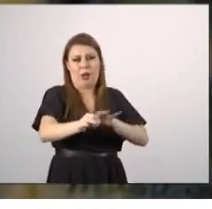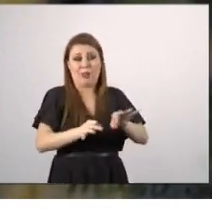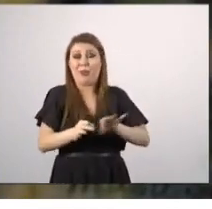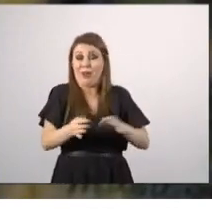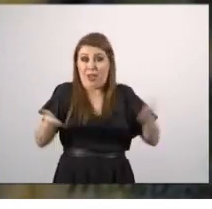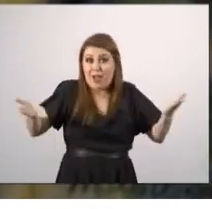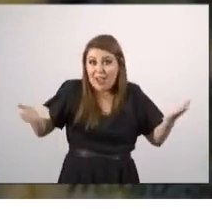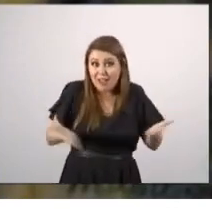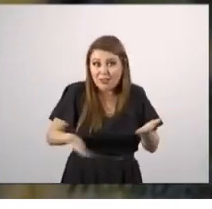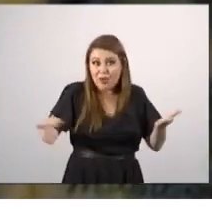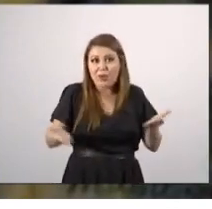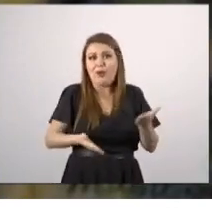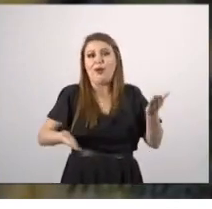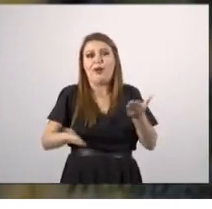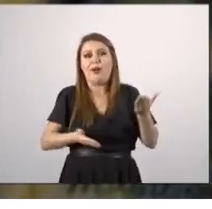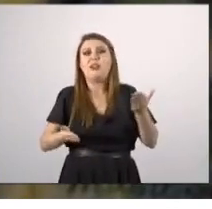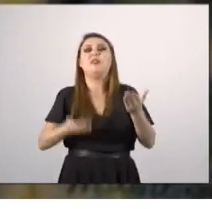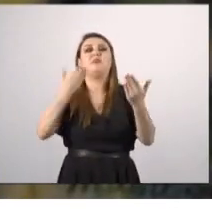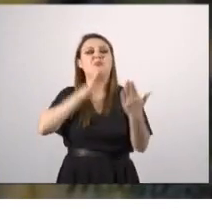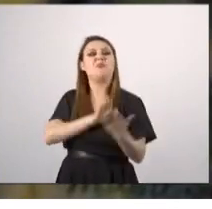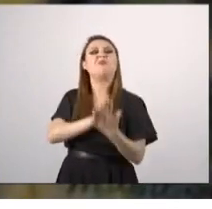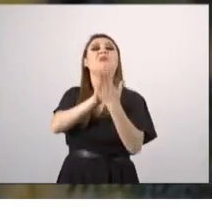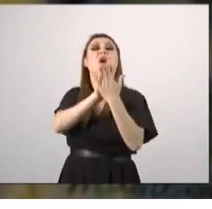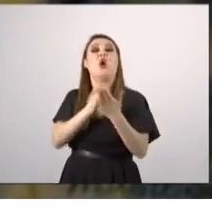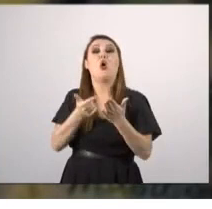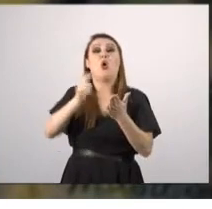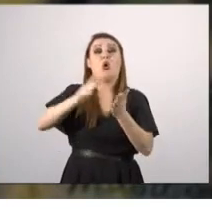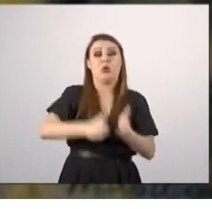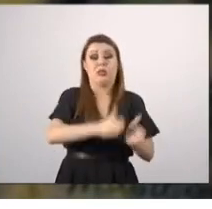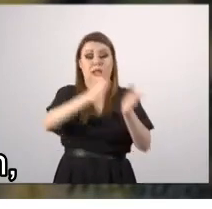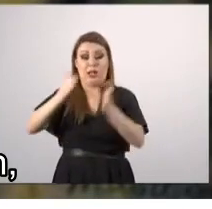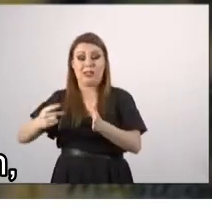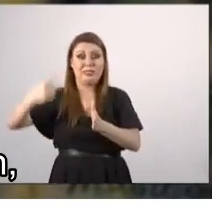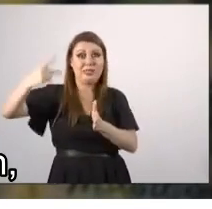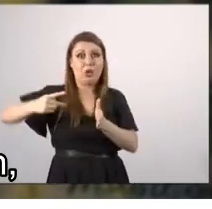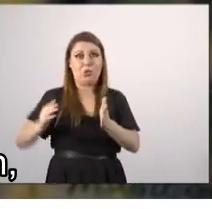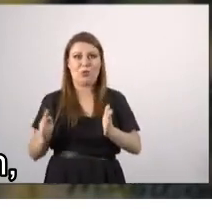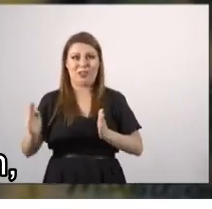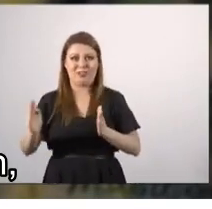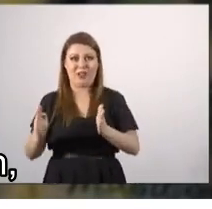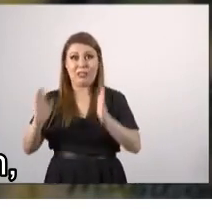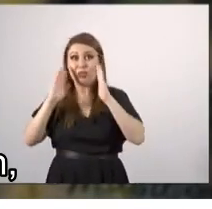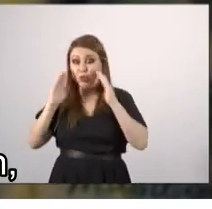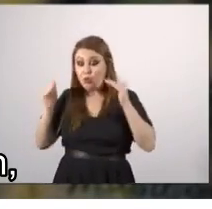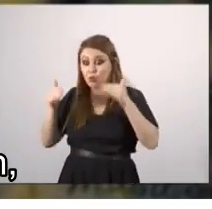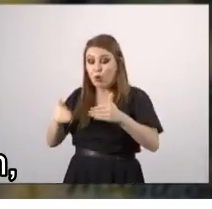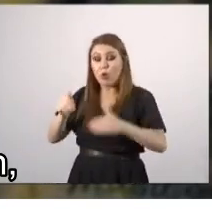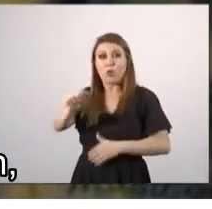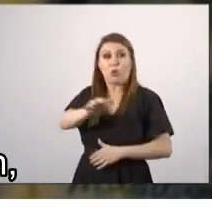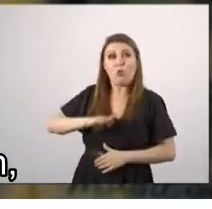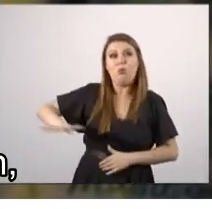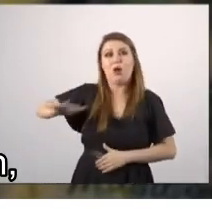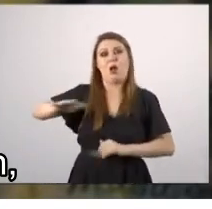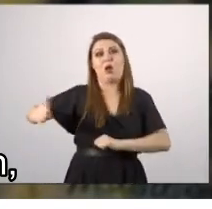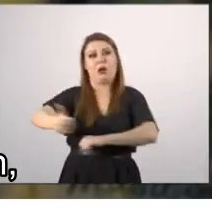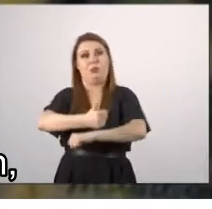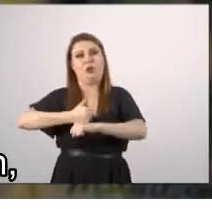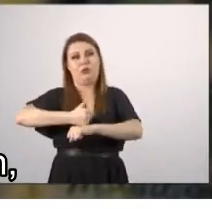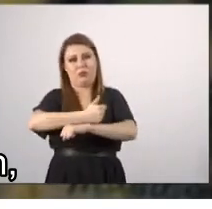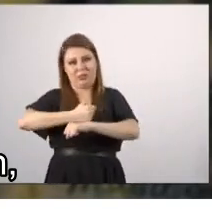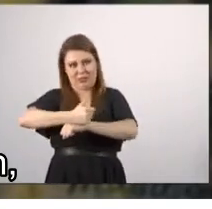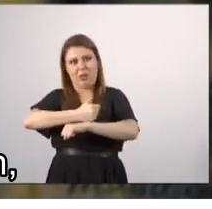sim, enfrentarem outro nível de formação, com foco numa área ou profissão,